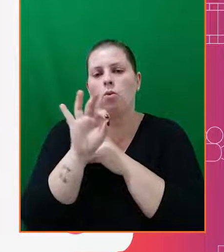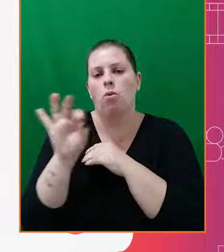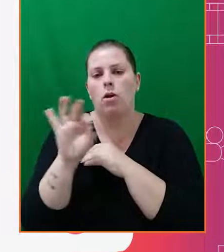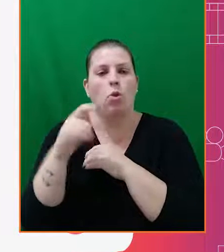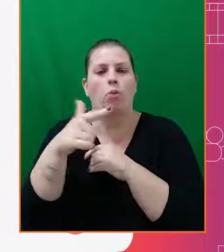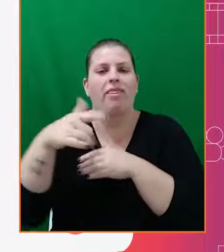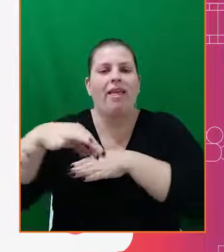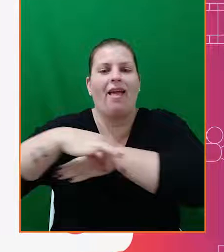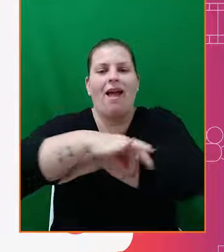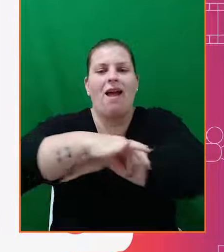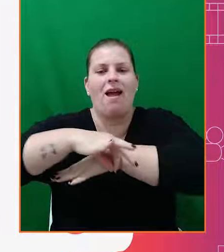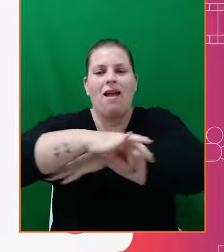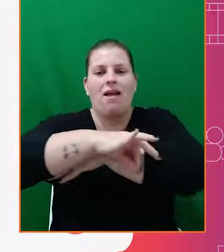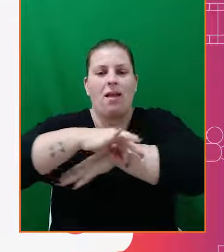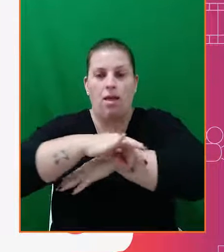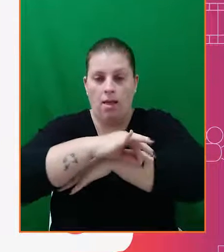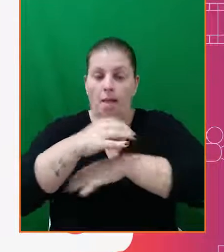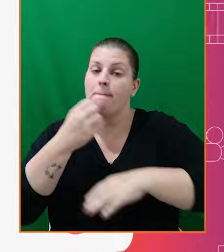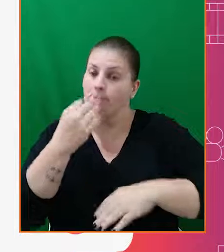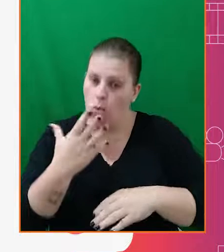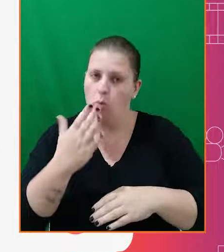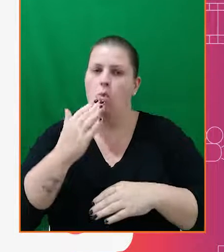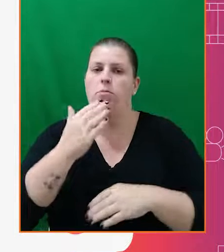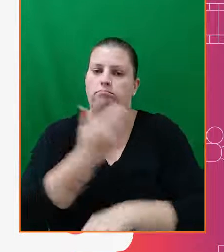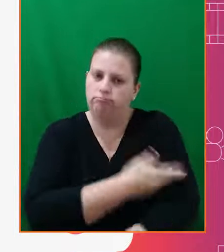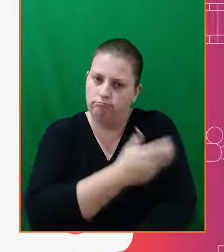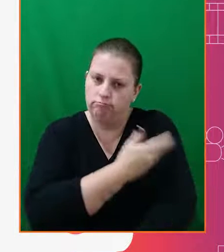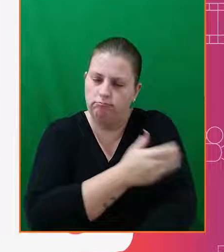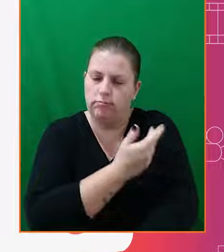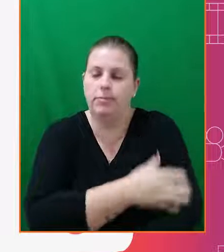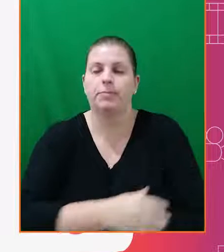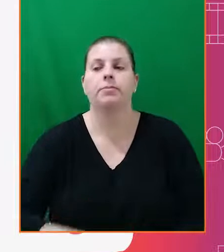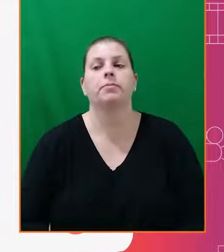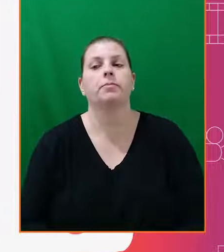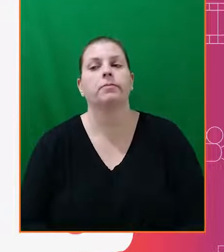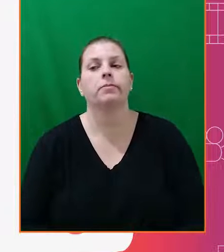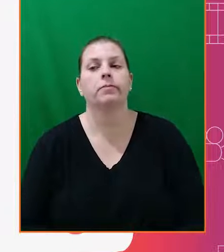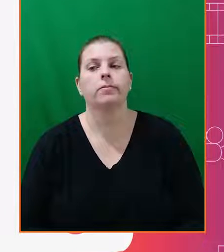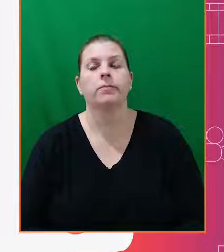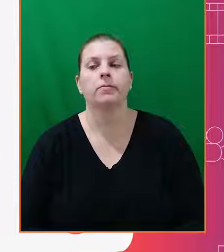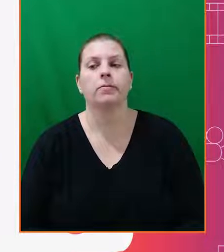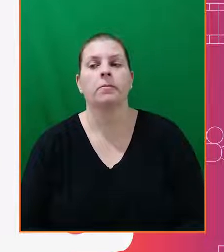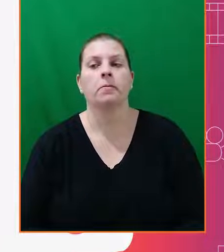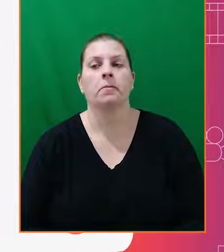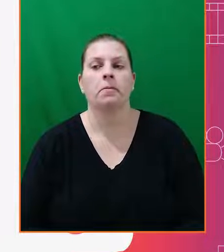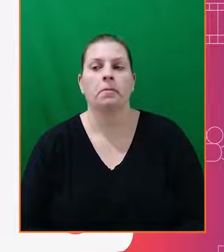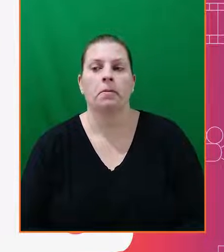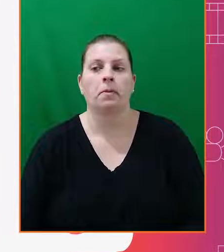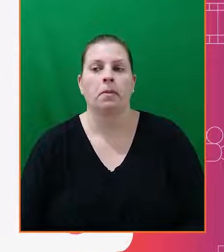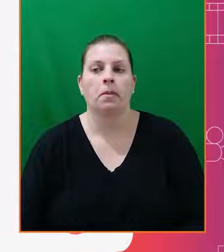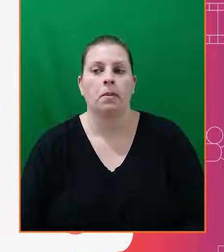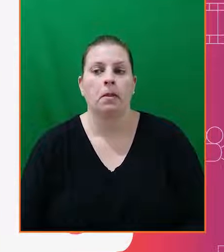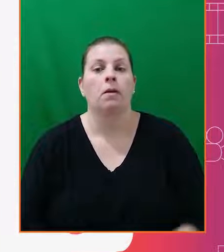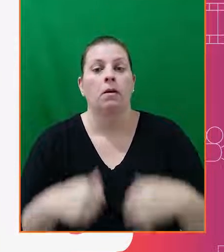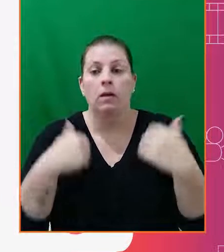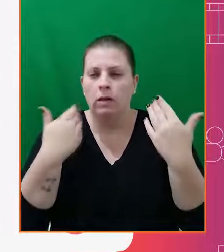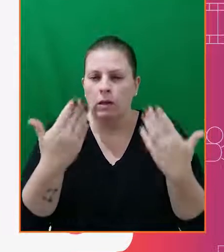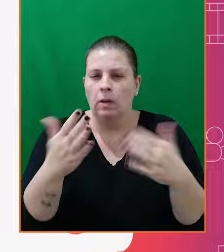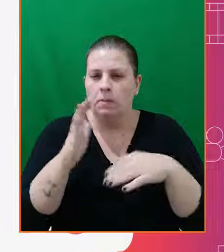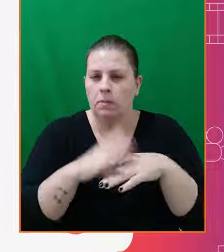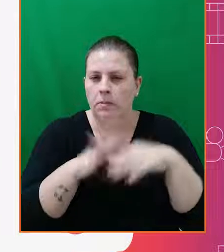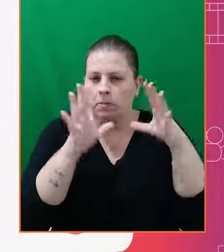mão. E é um ótimo treinamento para quem está iniciando o desenho. Bom, para começar